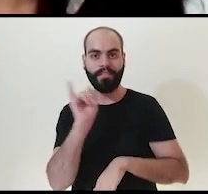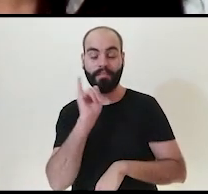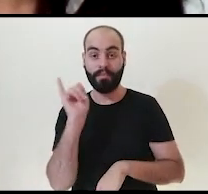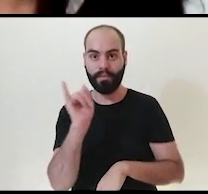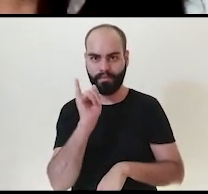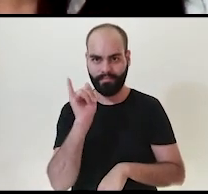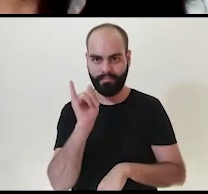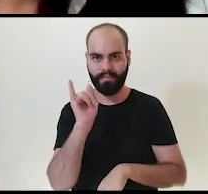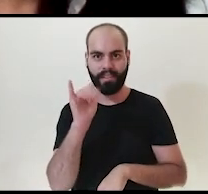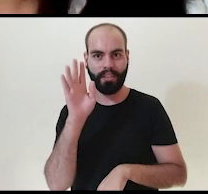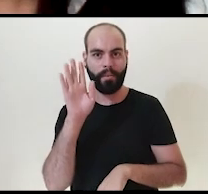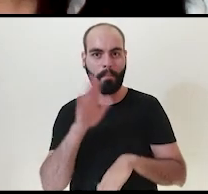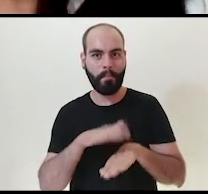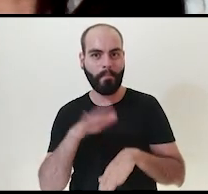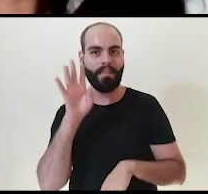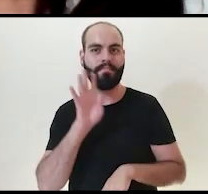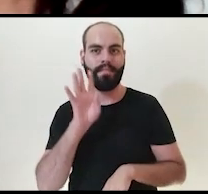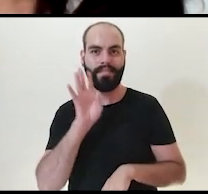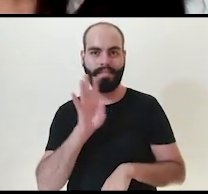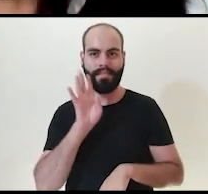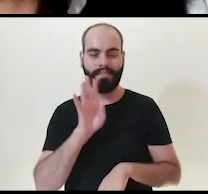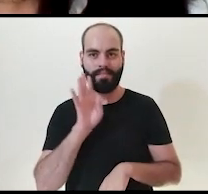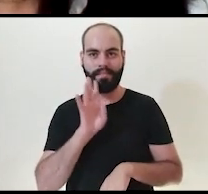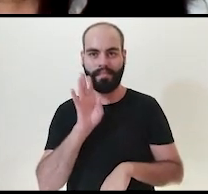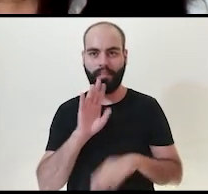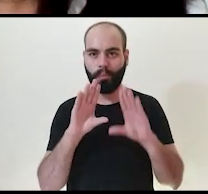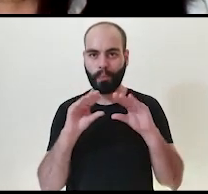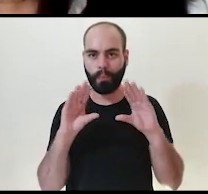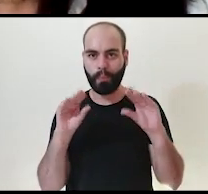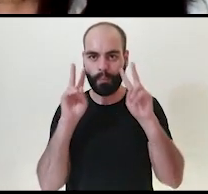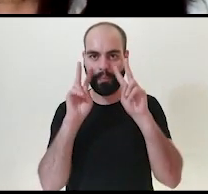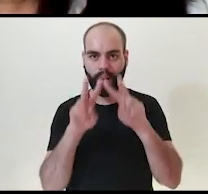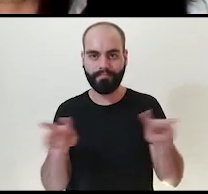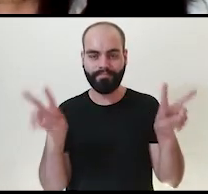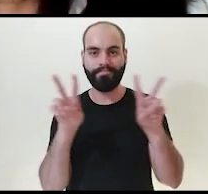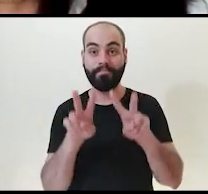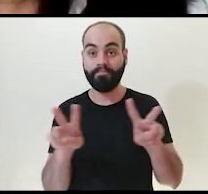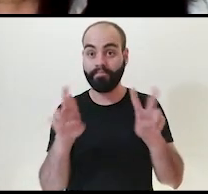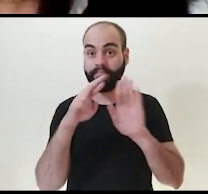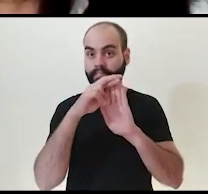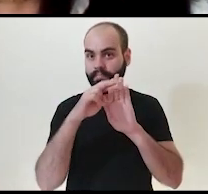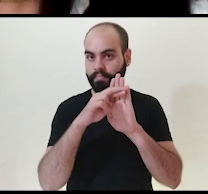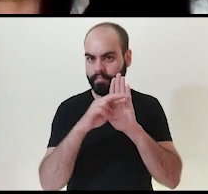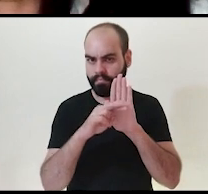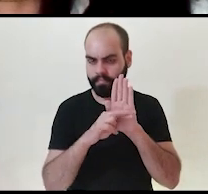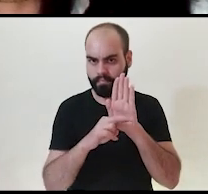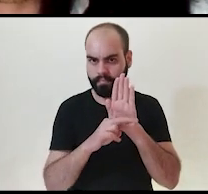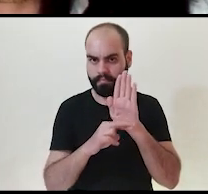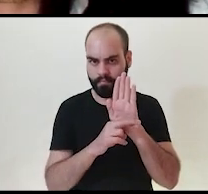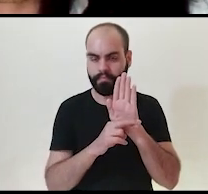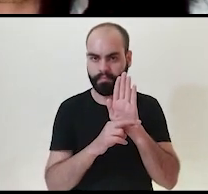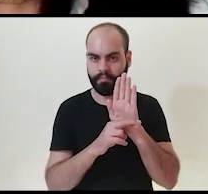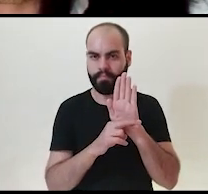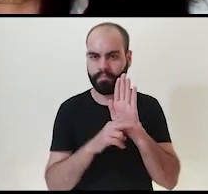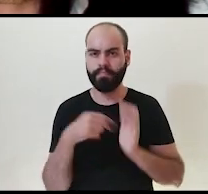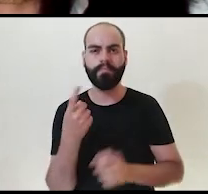mais agradável ao olhar. E assim, essa regra não é em todos os casos, né? Assim, a